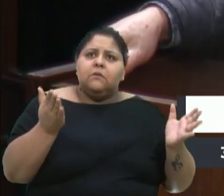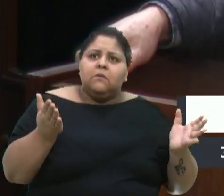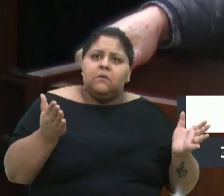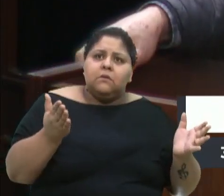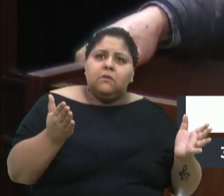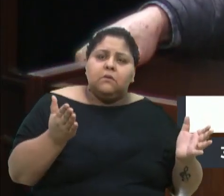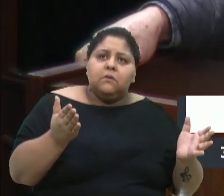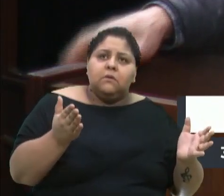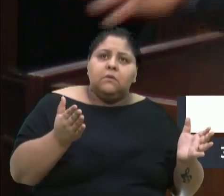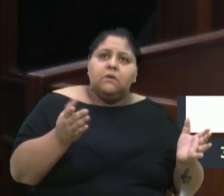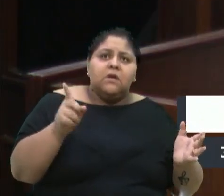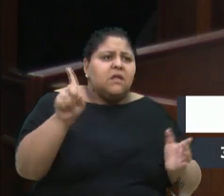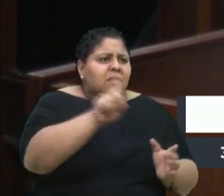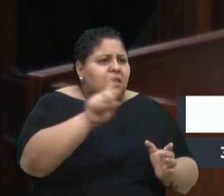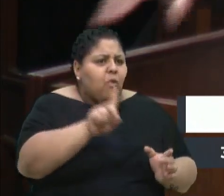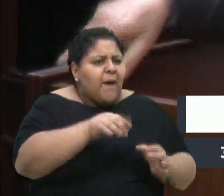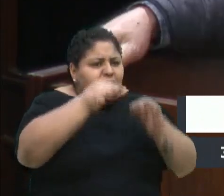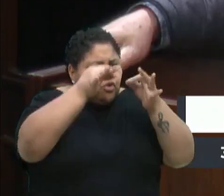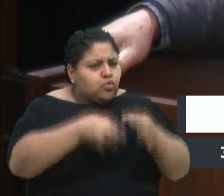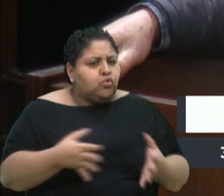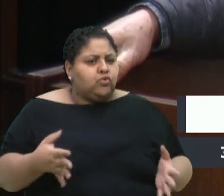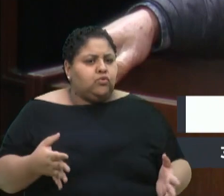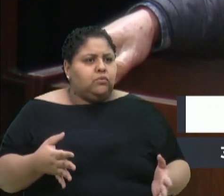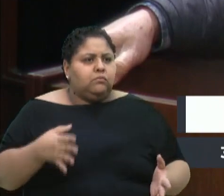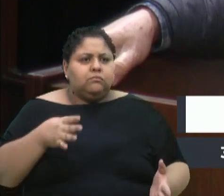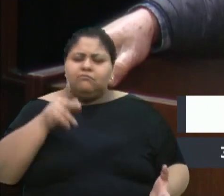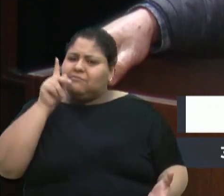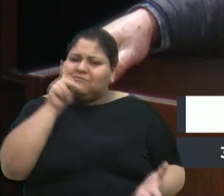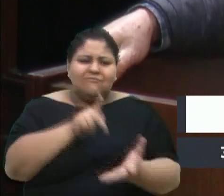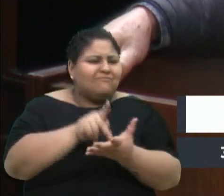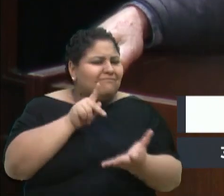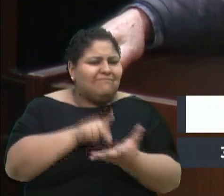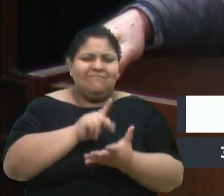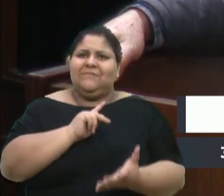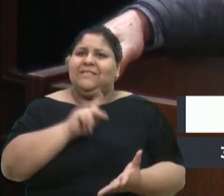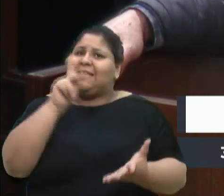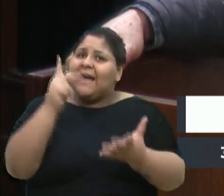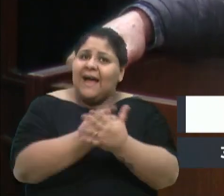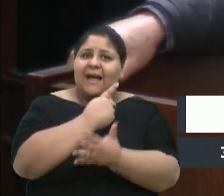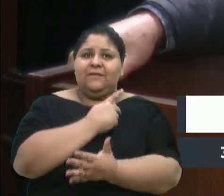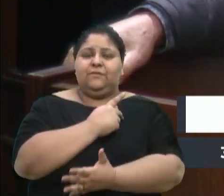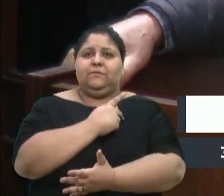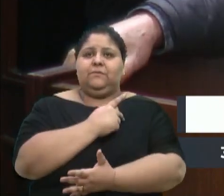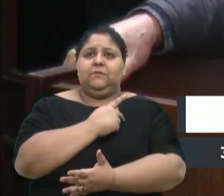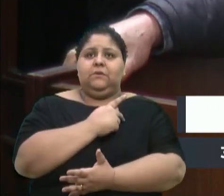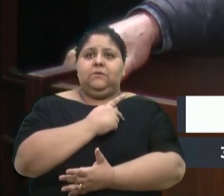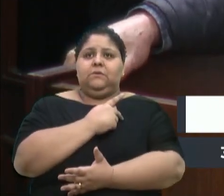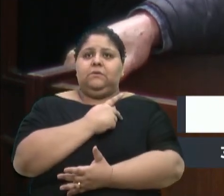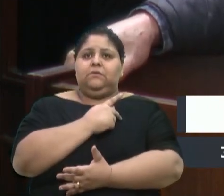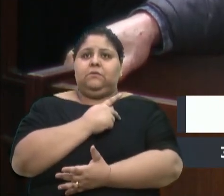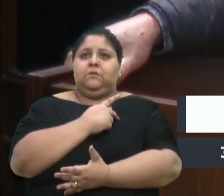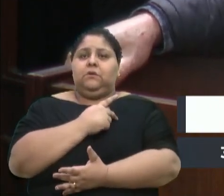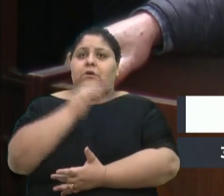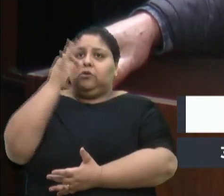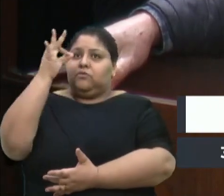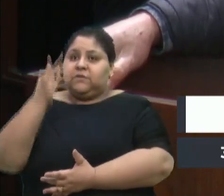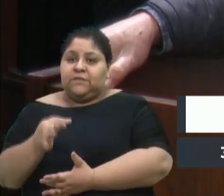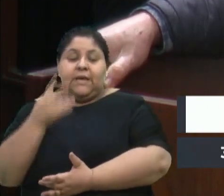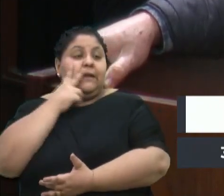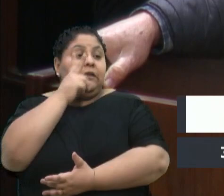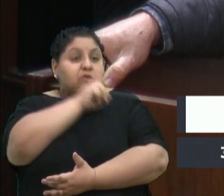pessoas. Não é nem correto isso. E lá na propriedade, o certo é se basear por